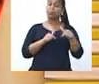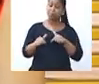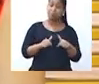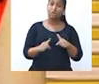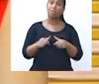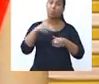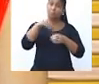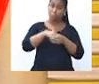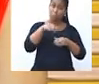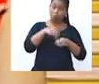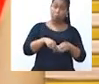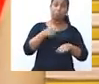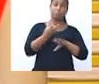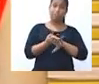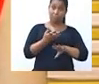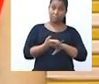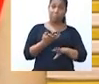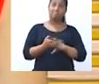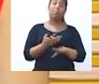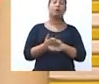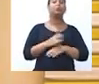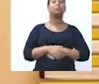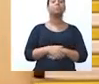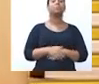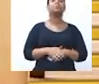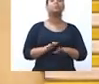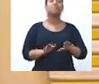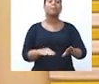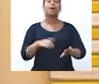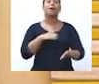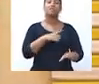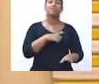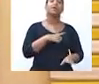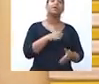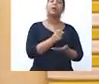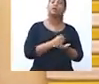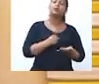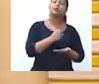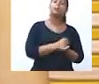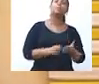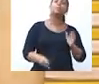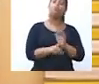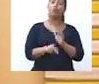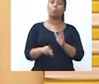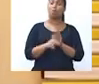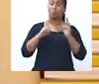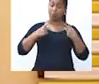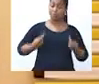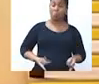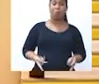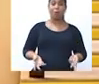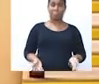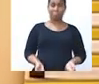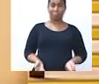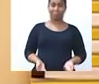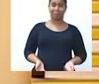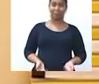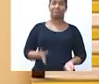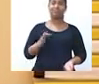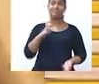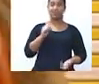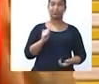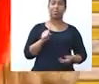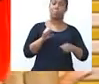o conteúdo, sim, da matemática, perfeito, da física, uhum, mas você tem essencialmente a questão humana. Para ensinar, uhum, física para